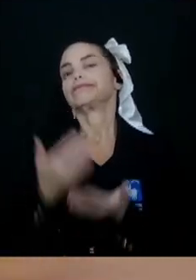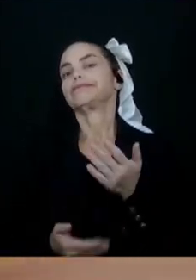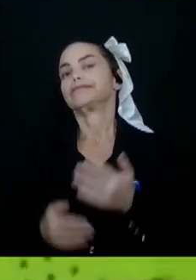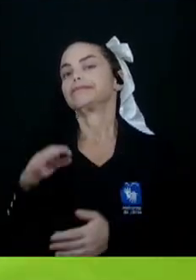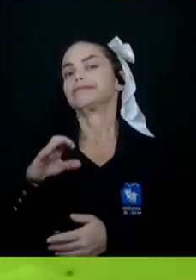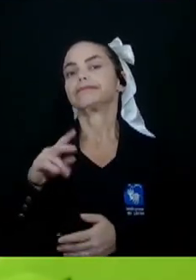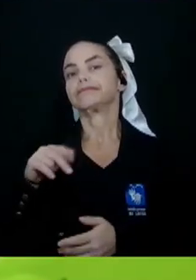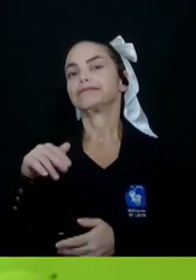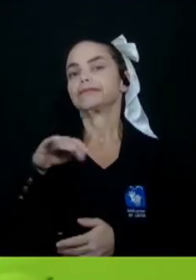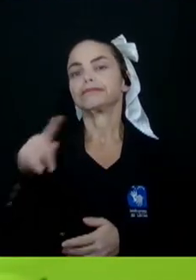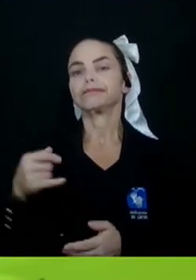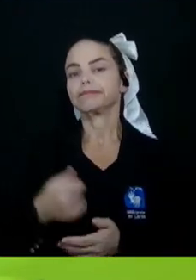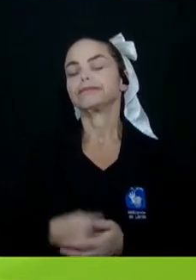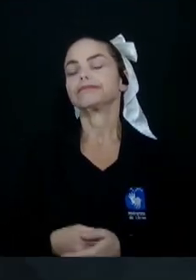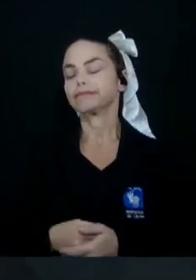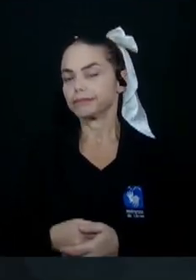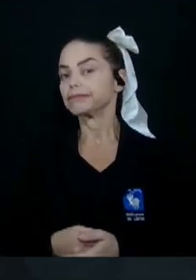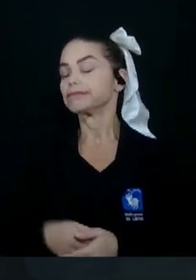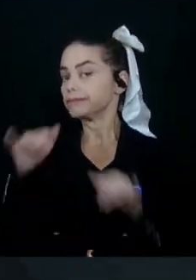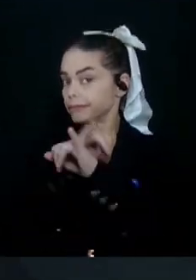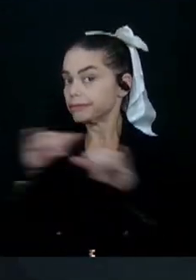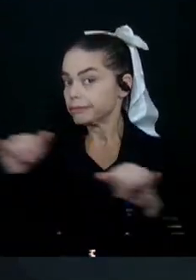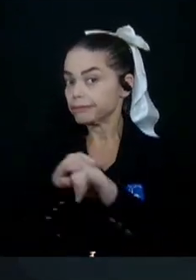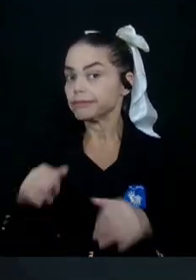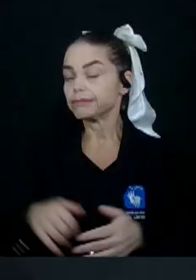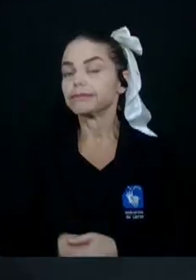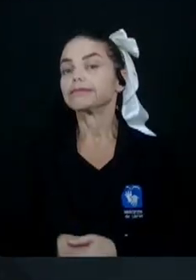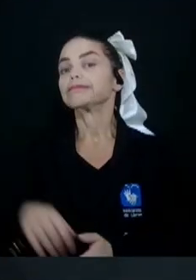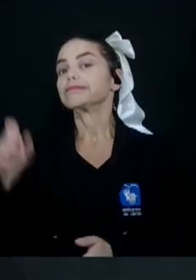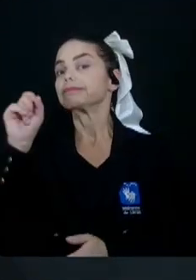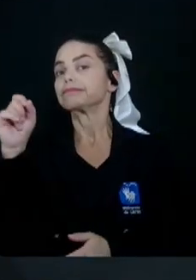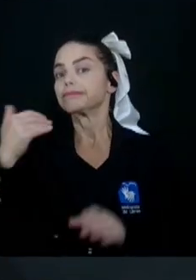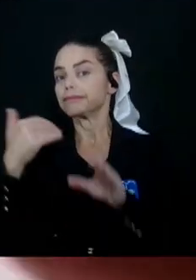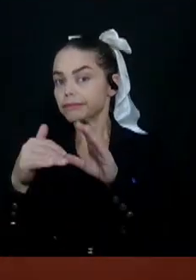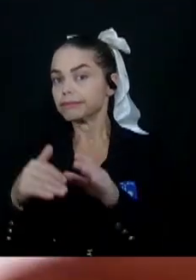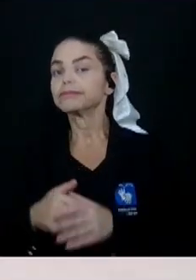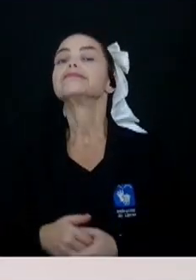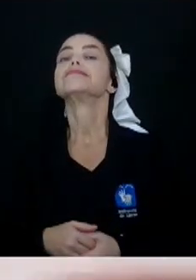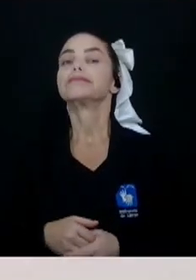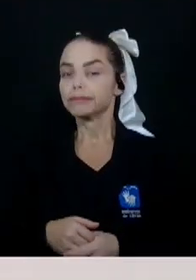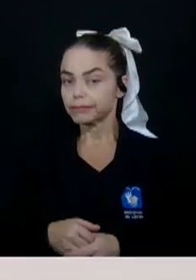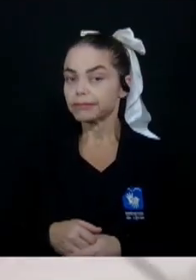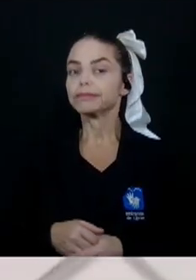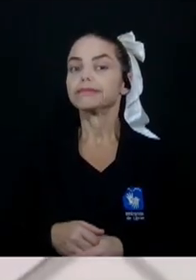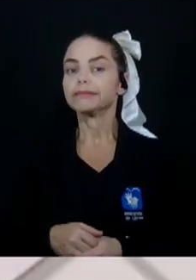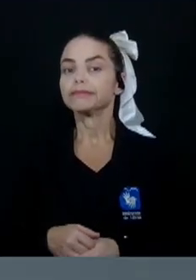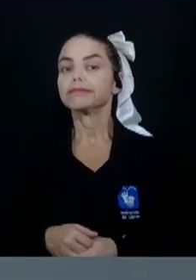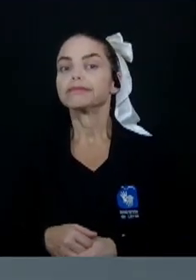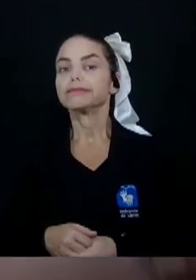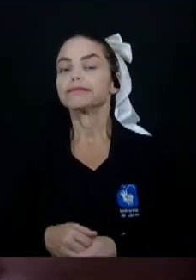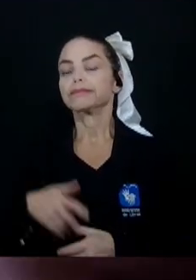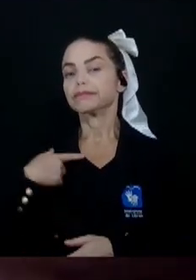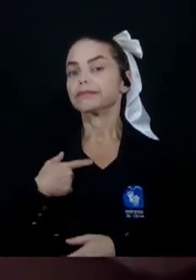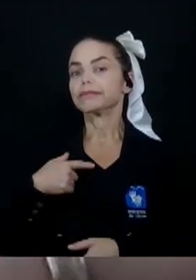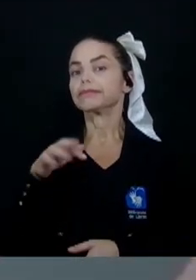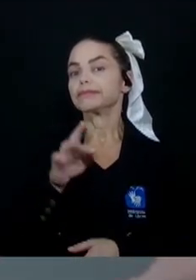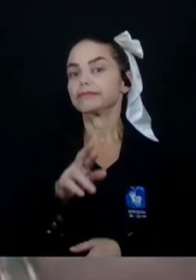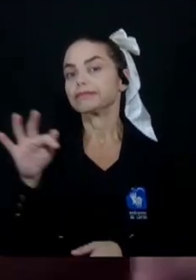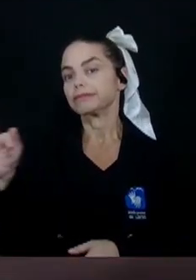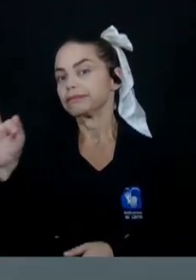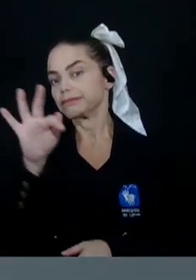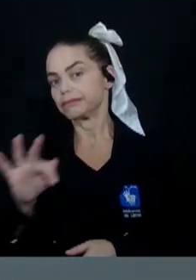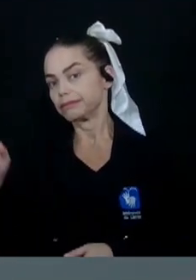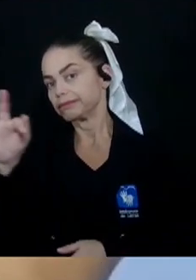E lá no remetente de quem enviou aquela mensagem, que se dizia Receita Federal, não era o remetente